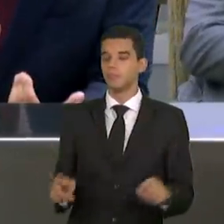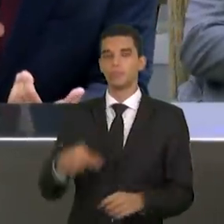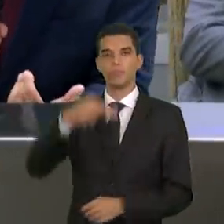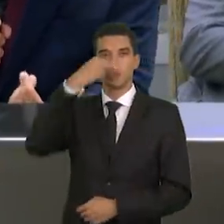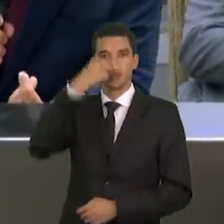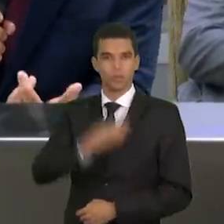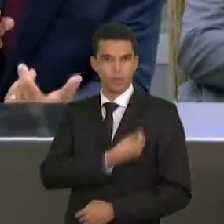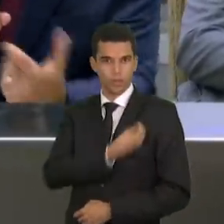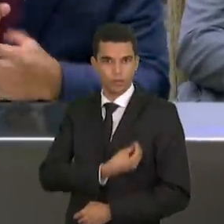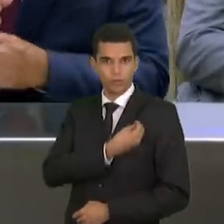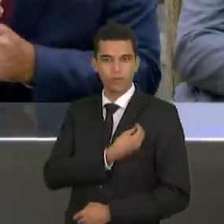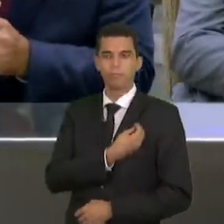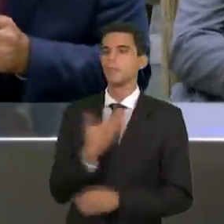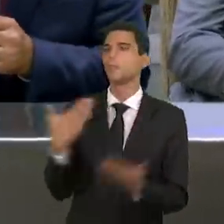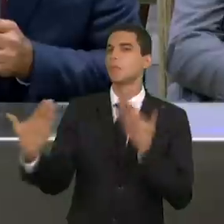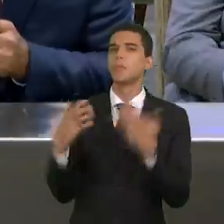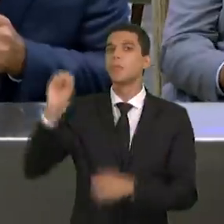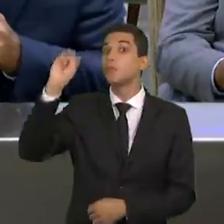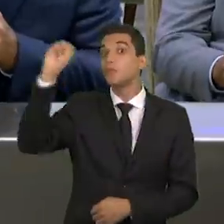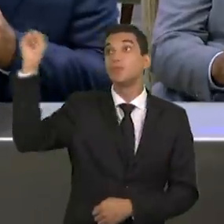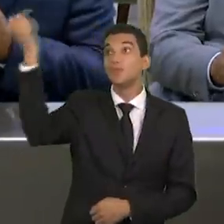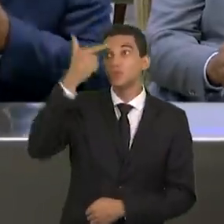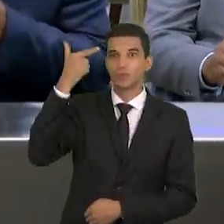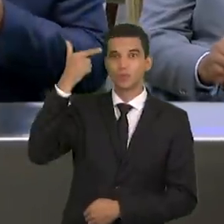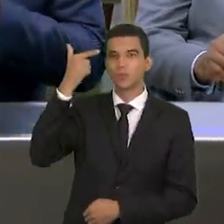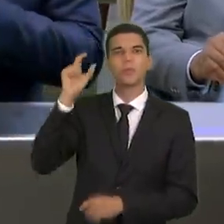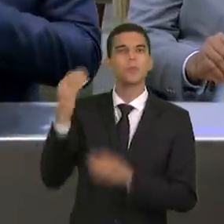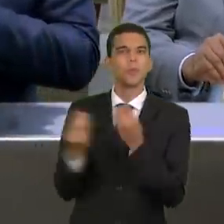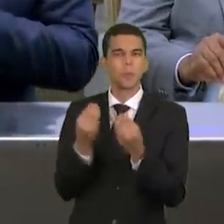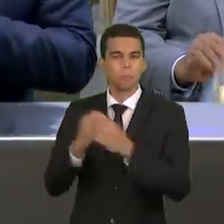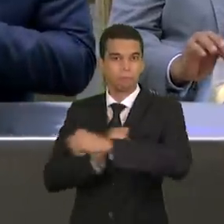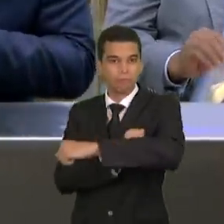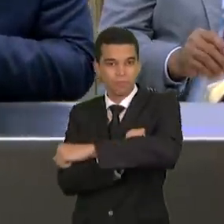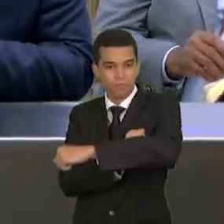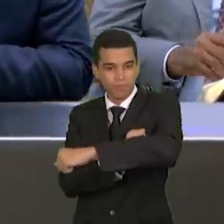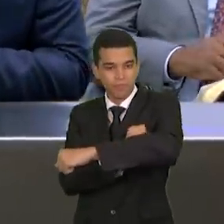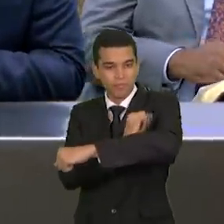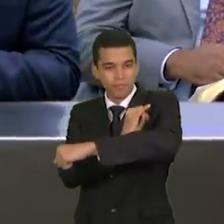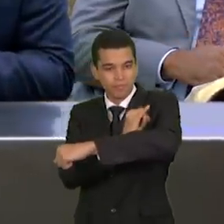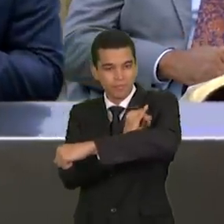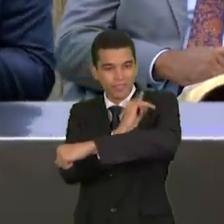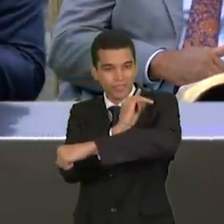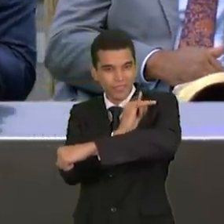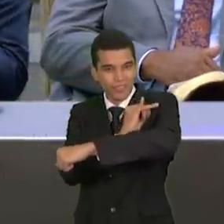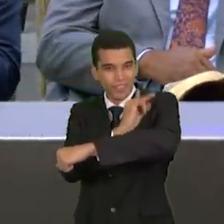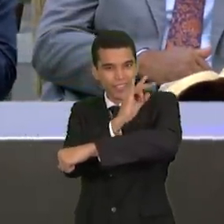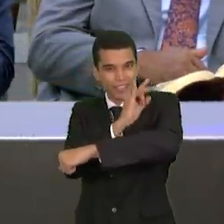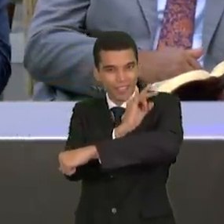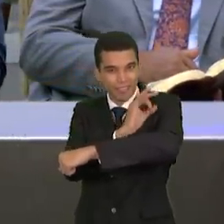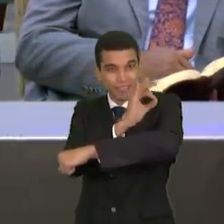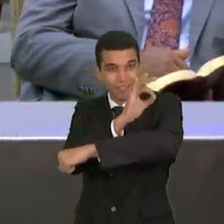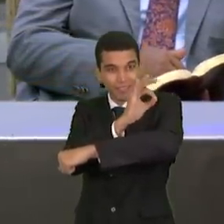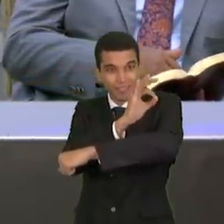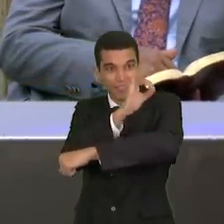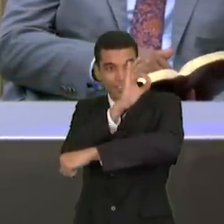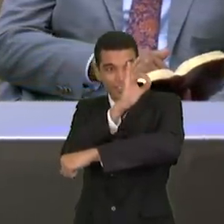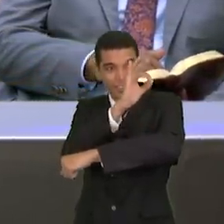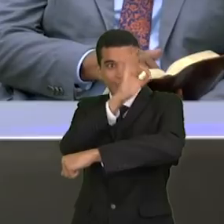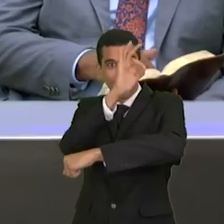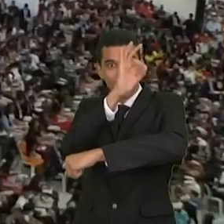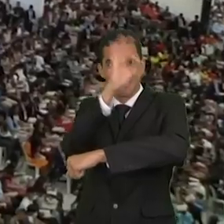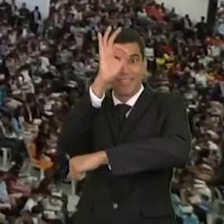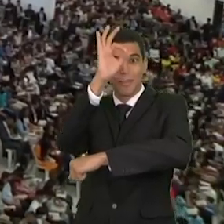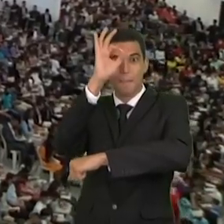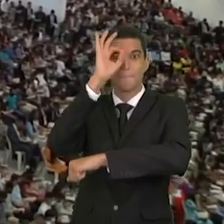justos é como o que, amados? Eu não entendi. A vereda do justo é